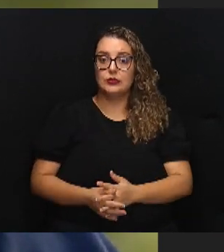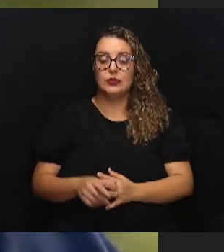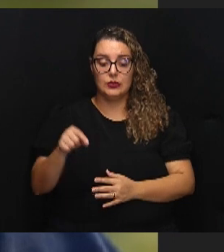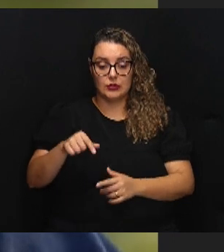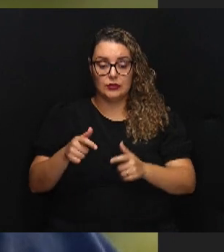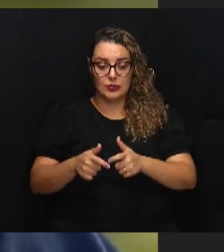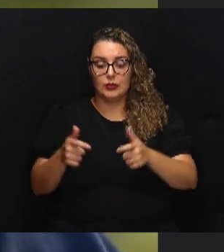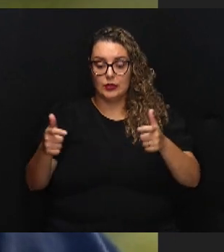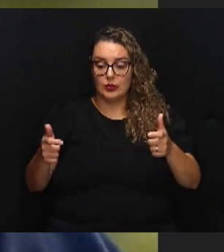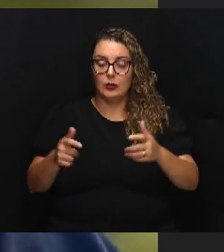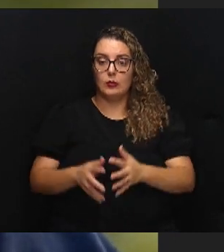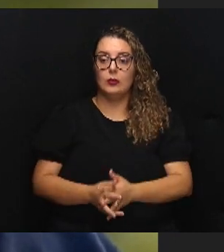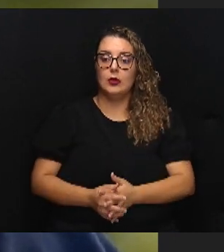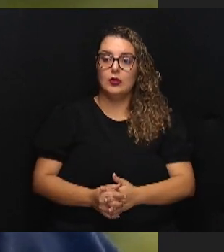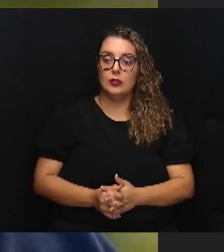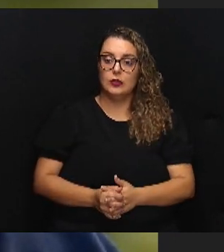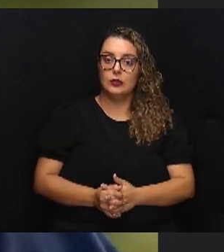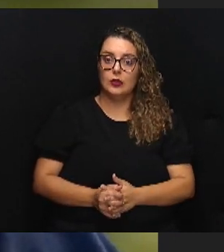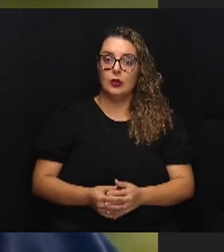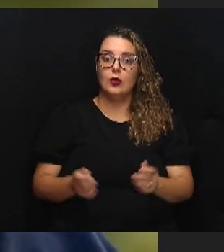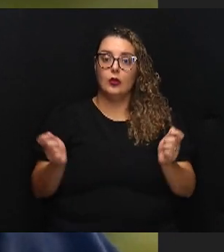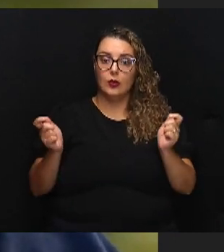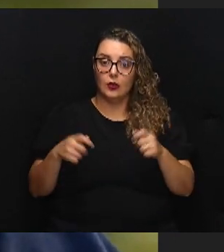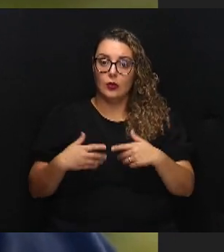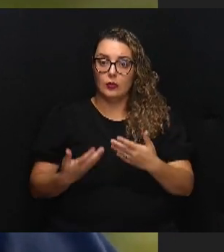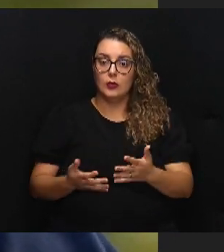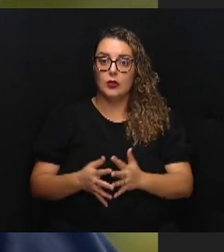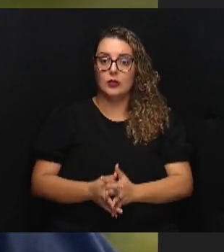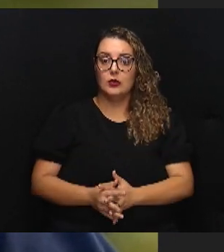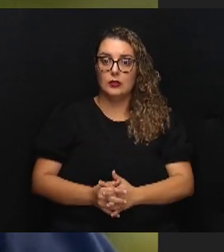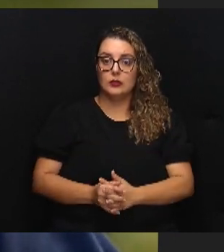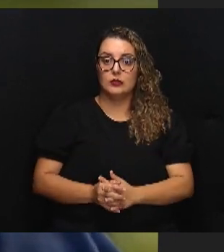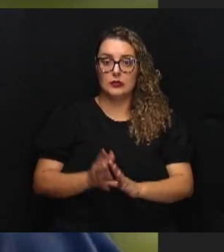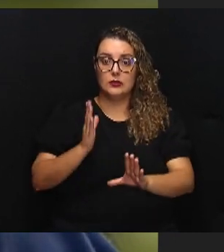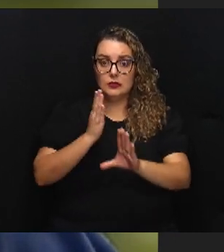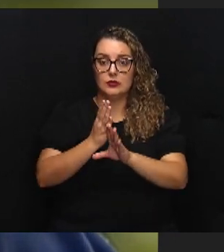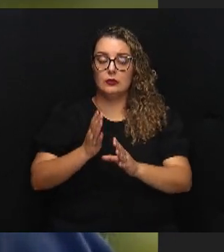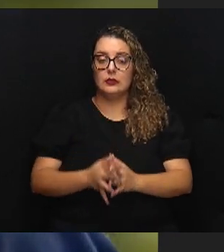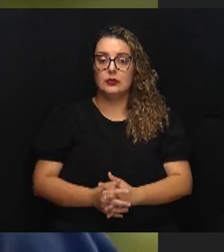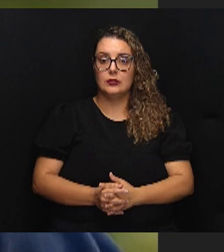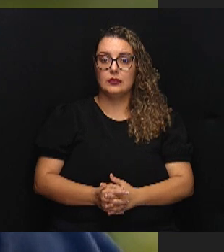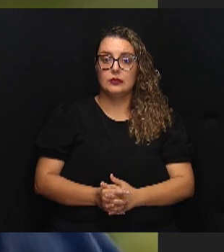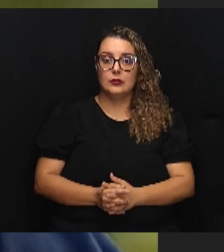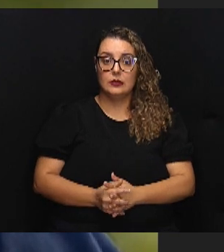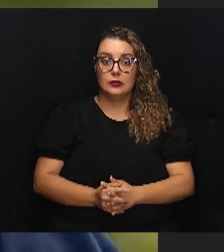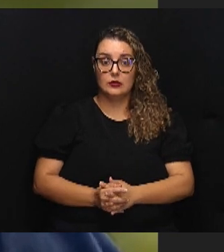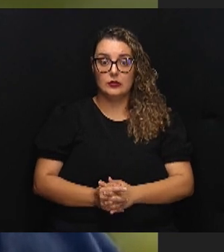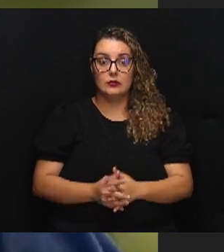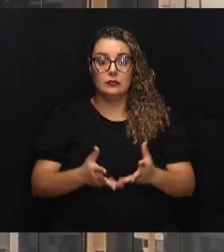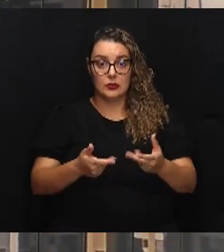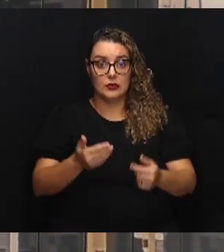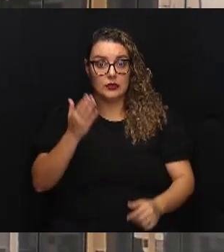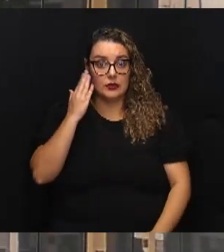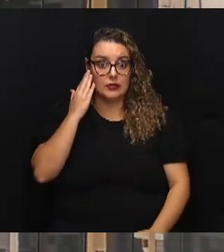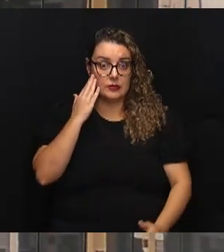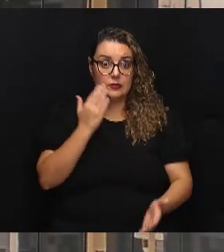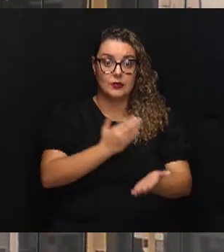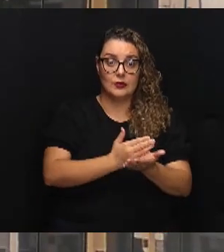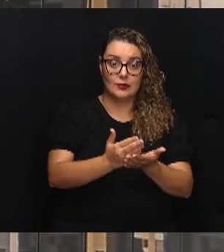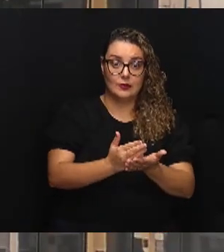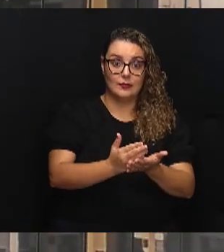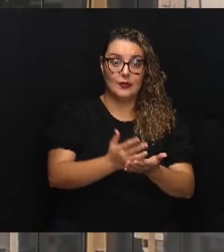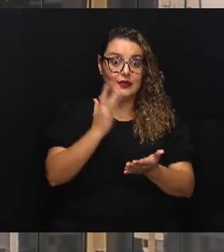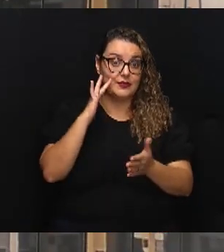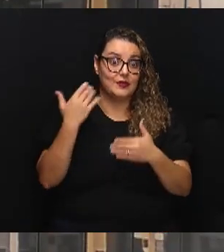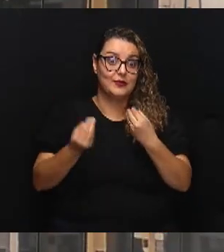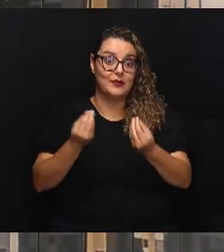aumenta o potencial dessa descoberta. Maravilha. A gente sabe onde começa, mas nem sabe onde é que